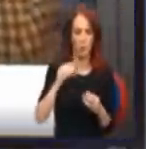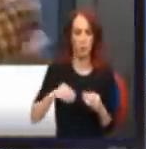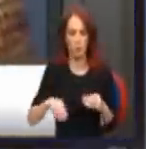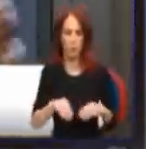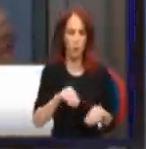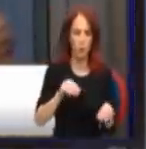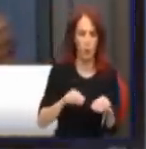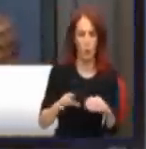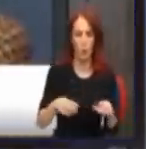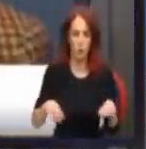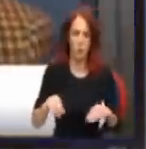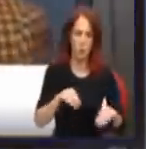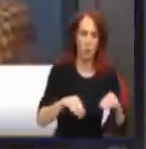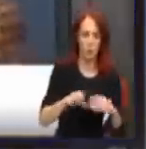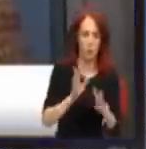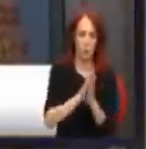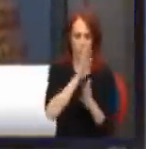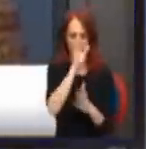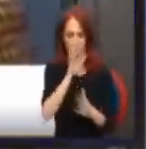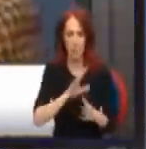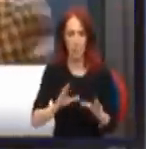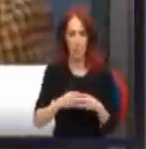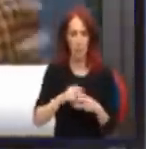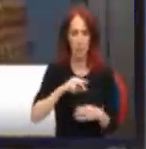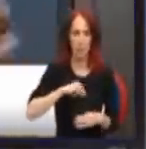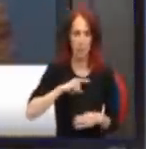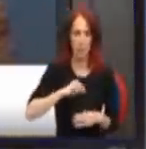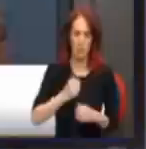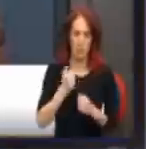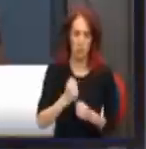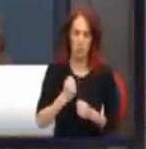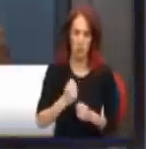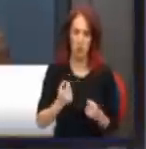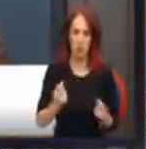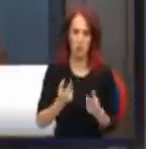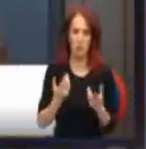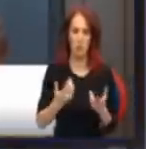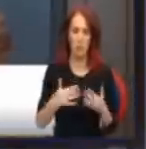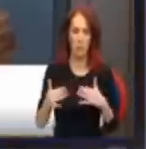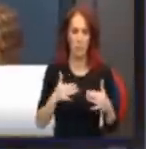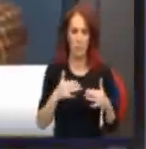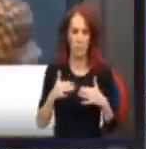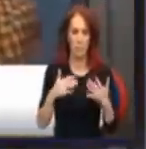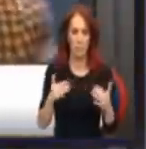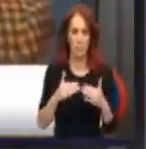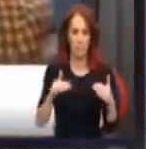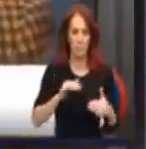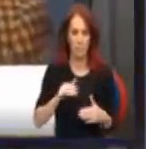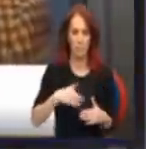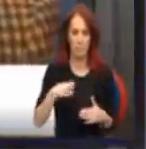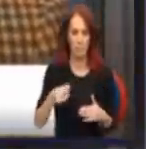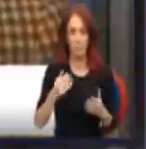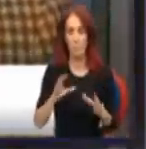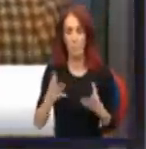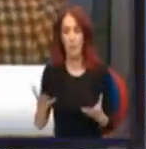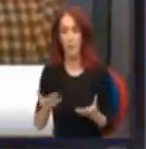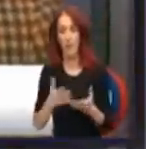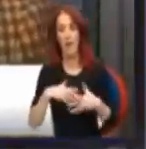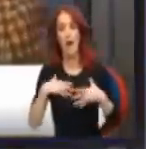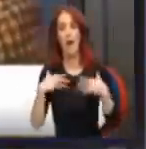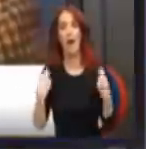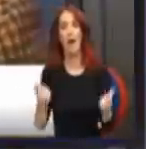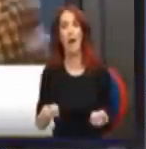jogo, enfim, é do conhecimento de todos. O Liverpool é de facto uma potência no que diz respeito ao futebol a nível mundial. Agora, há aqui muita